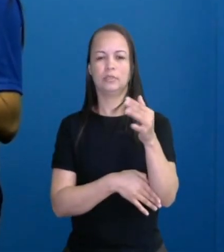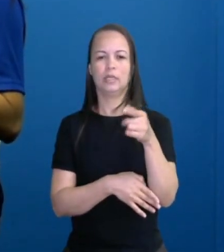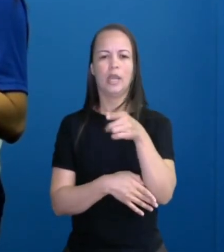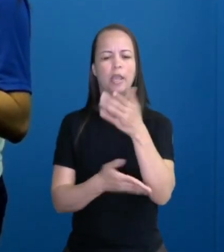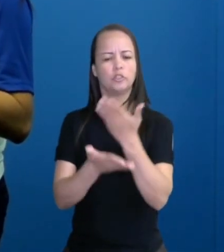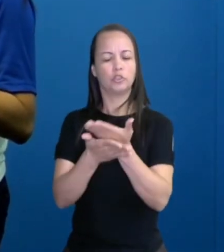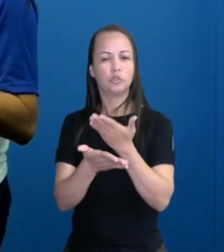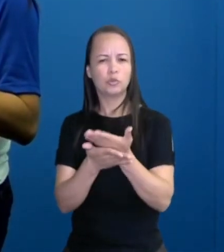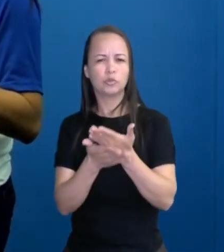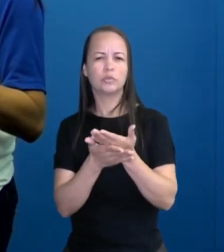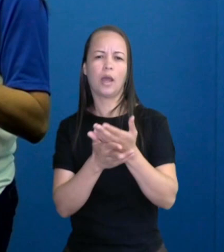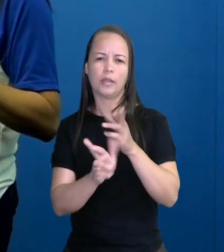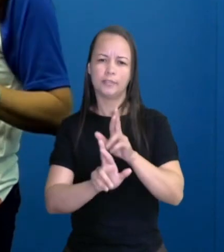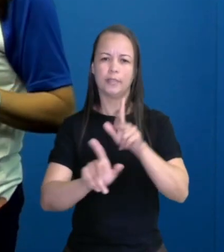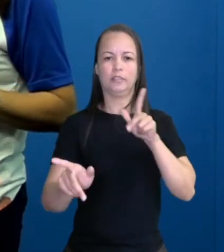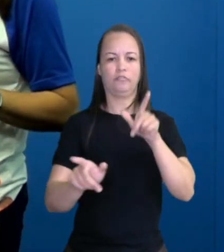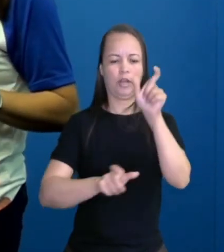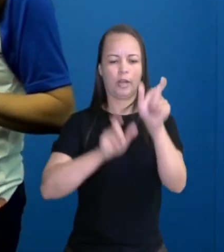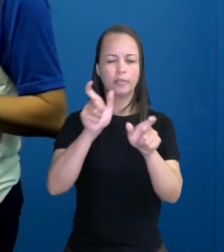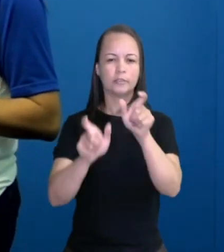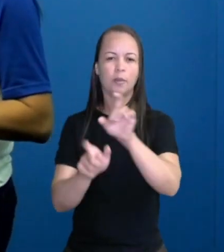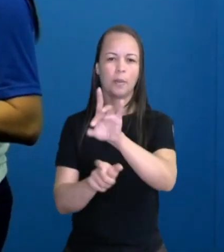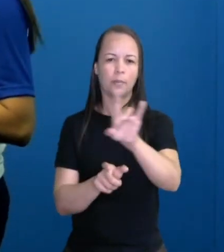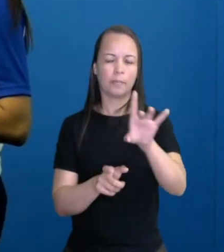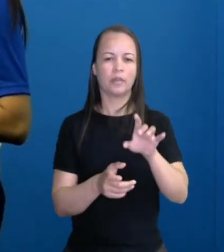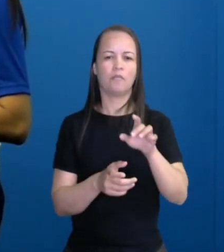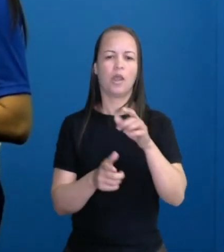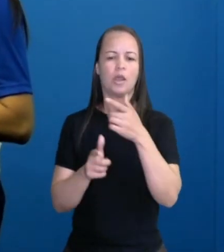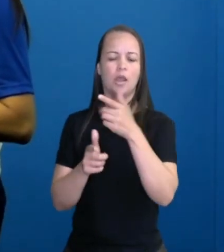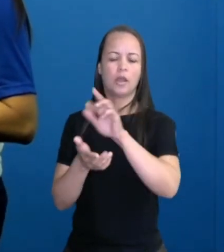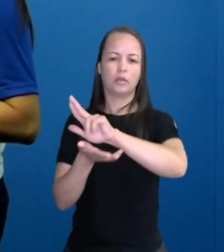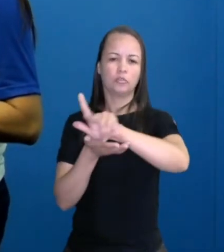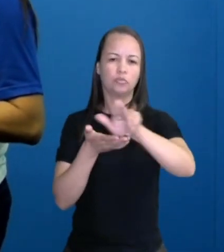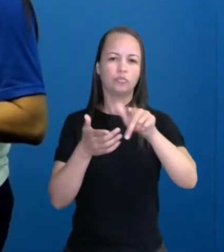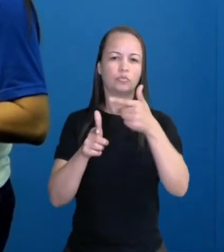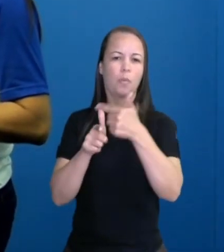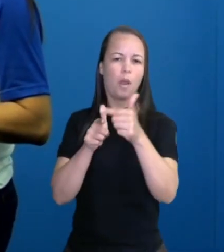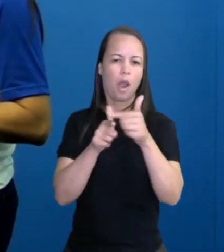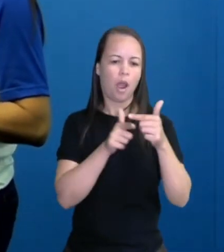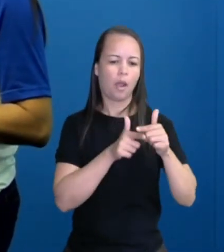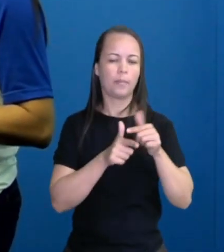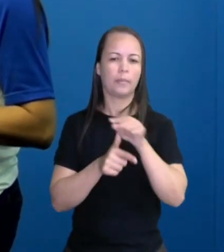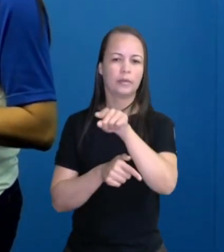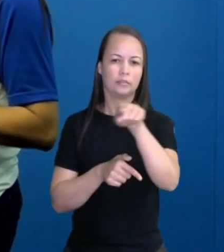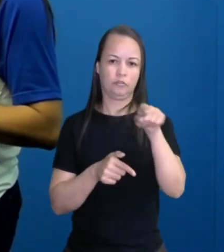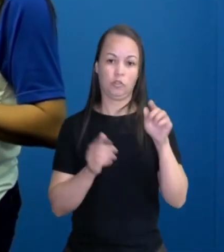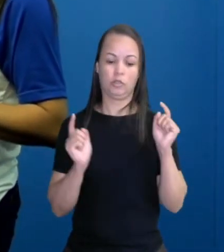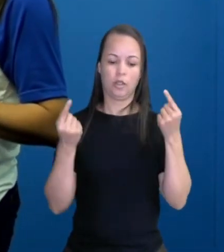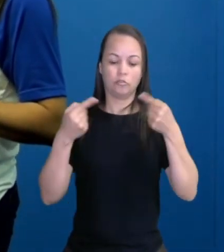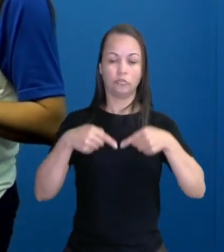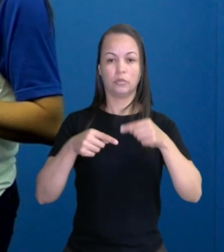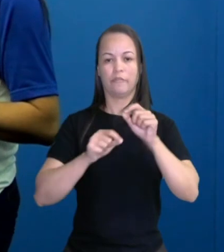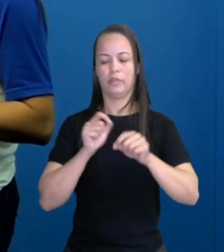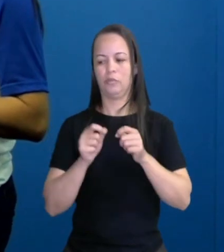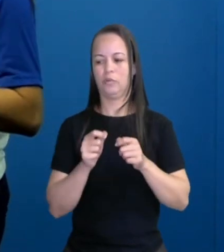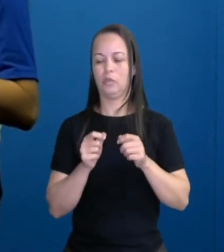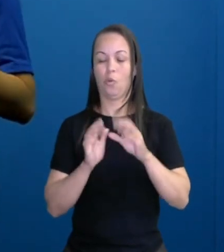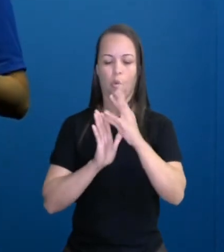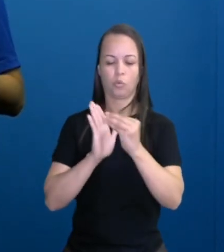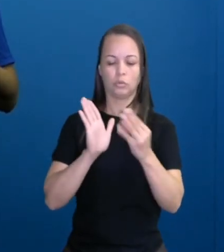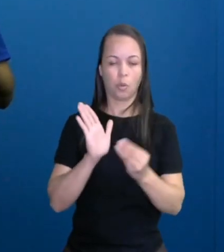é se tornar diferente, tá? Vários outros problemas aí, desafios para vocês. E esse foi o conteúdo da aula de